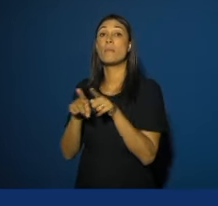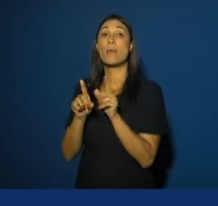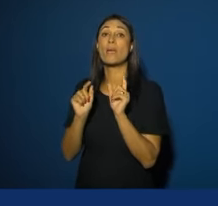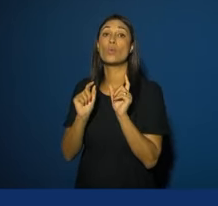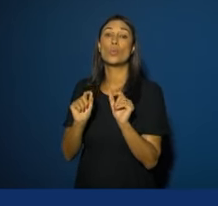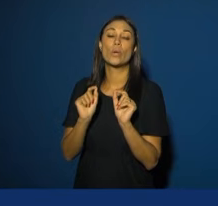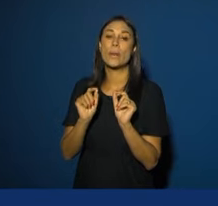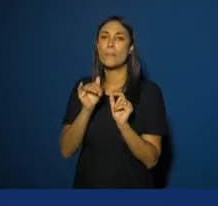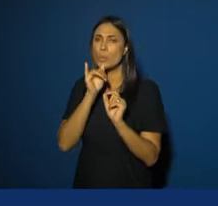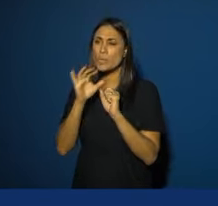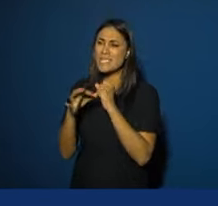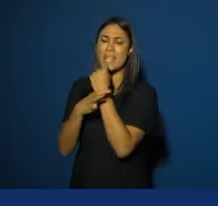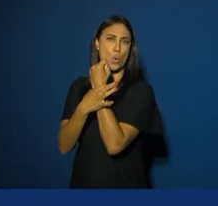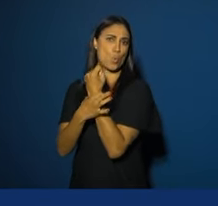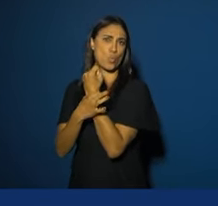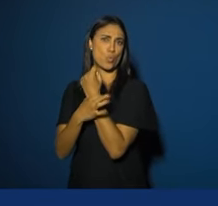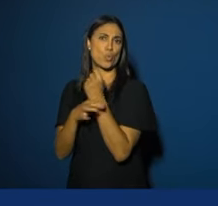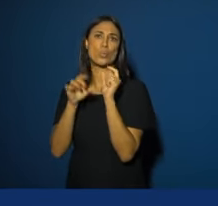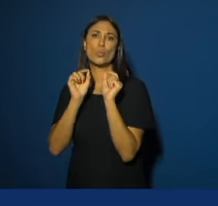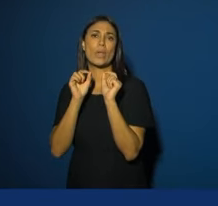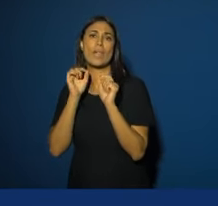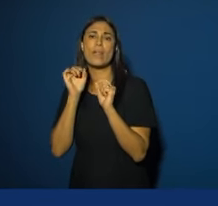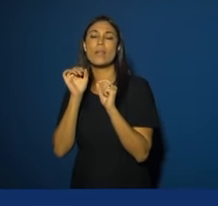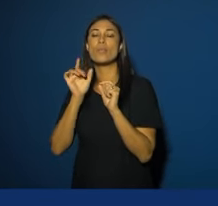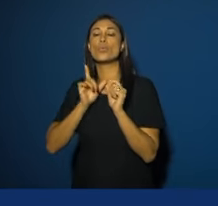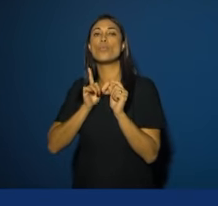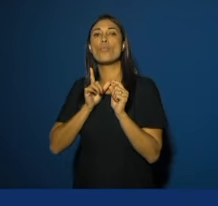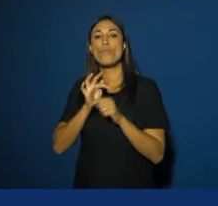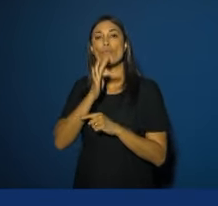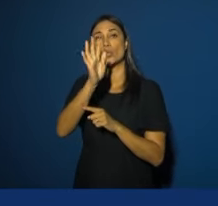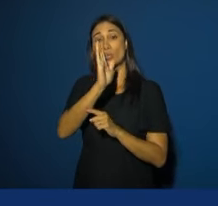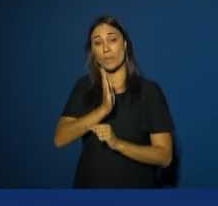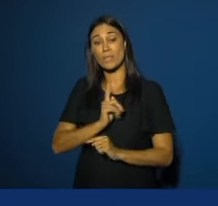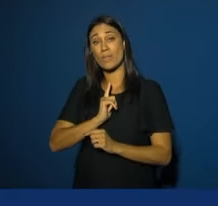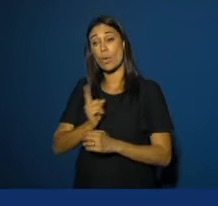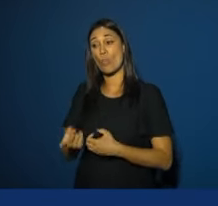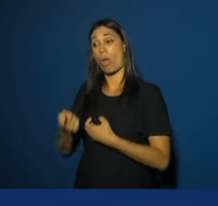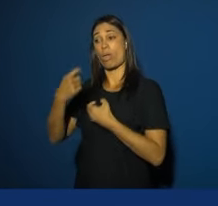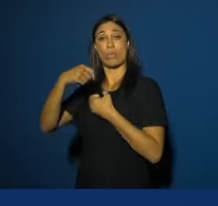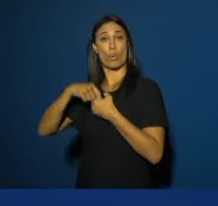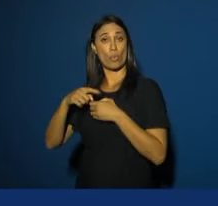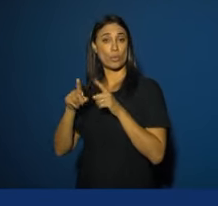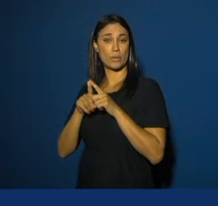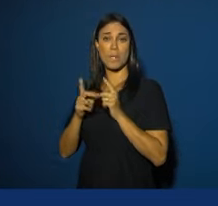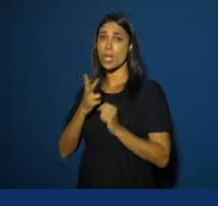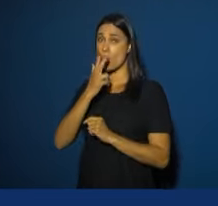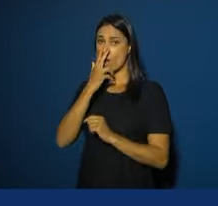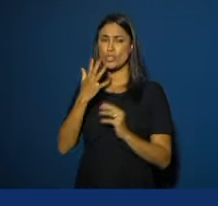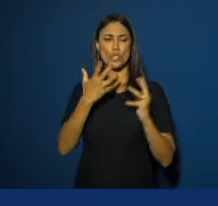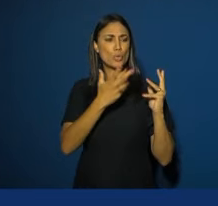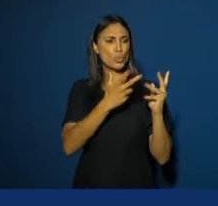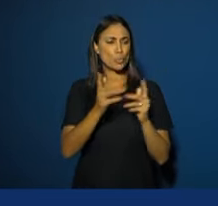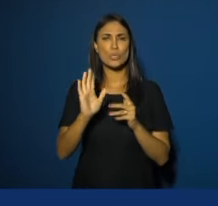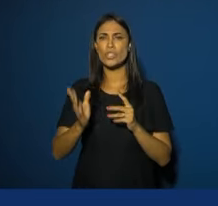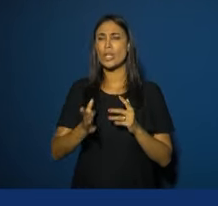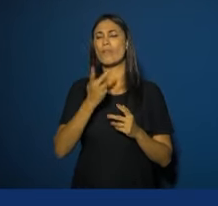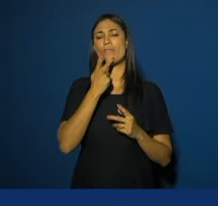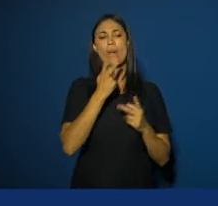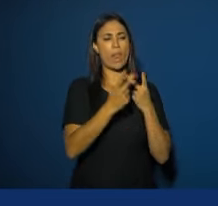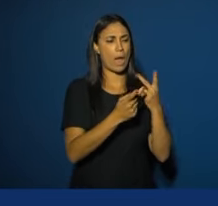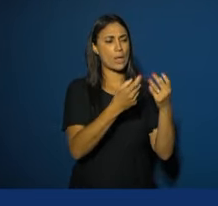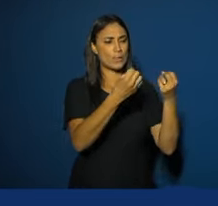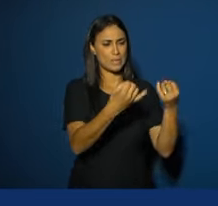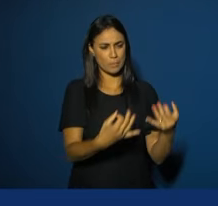muito seguros de que investir no Brasil dá retorno e acho que que tudo que foi falado da repactuação